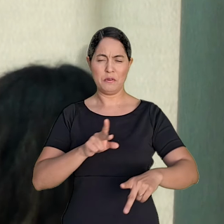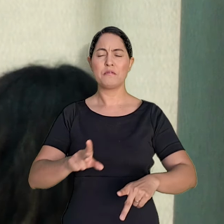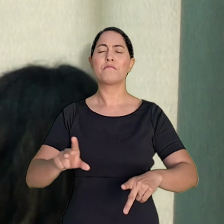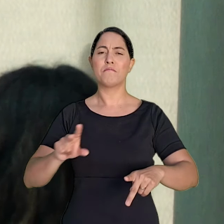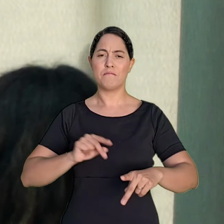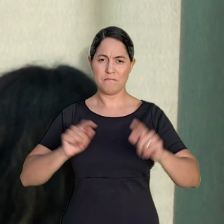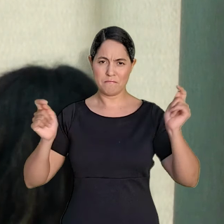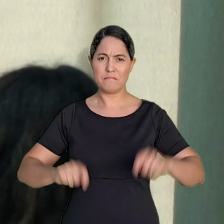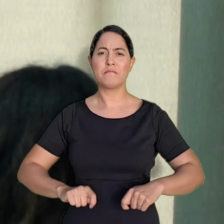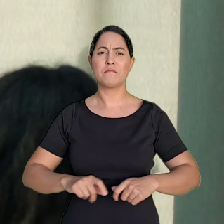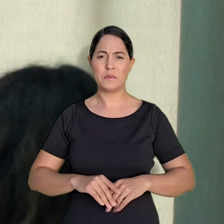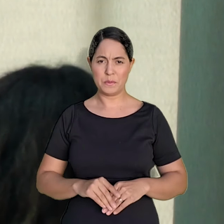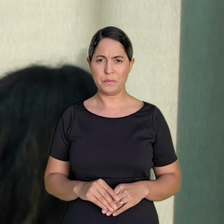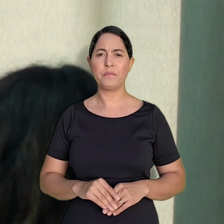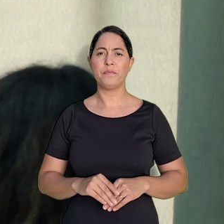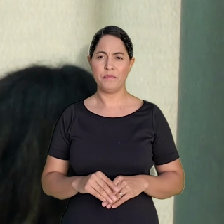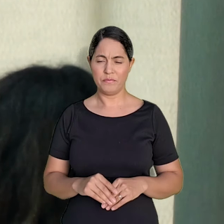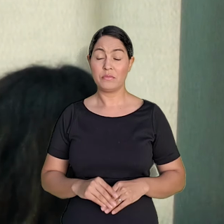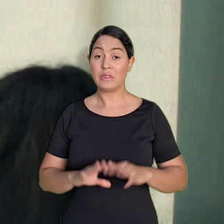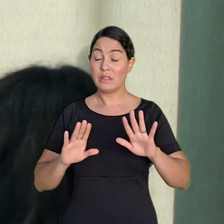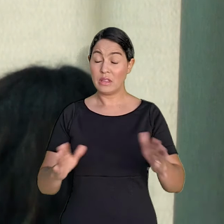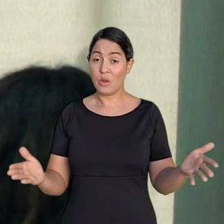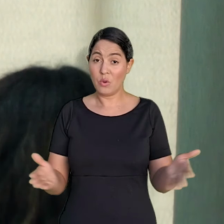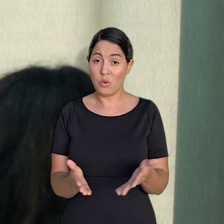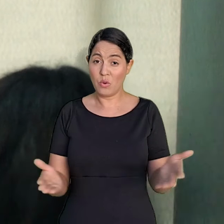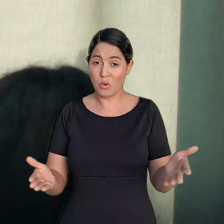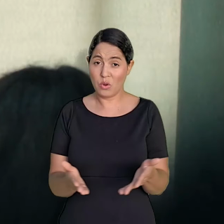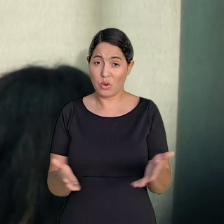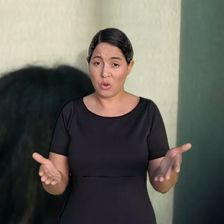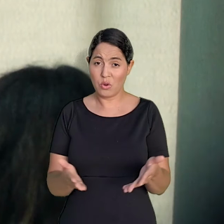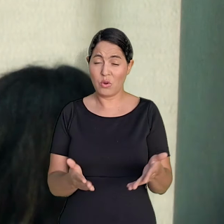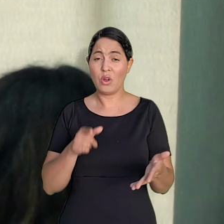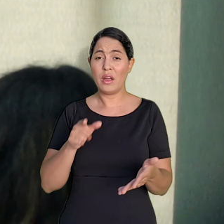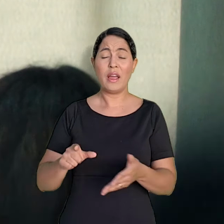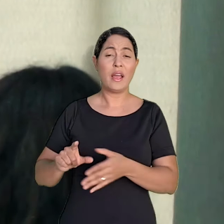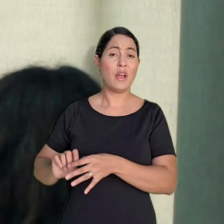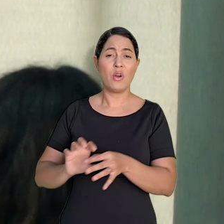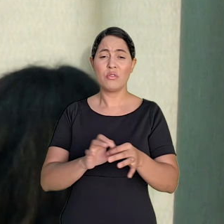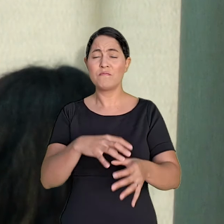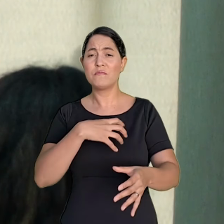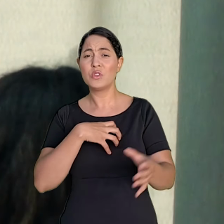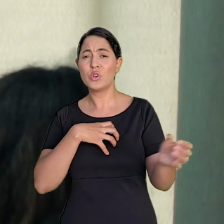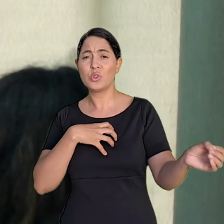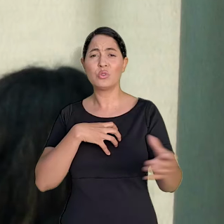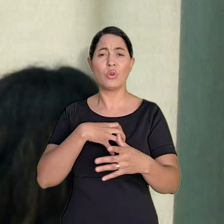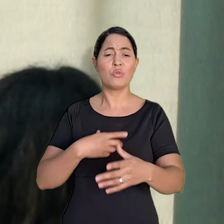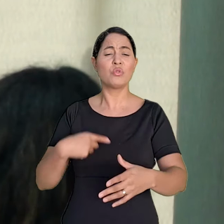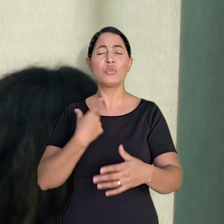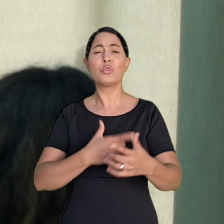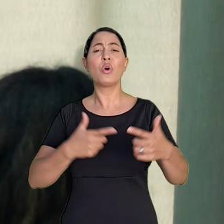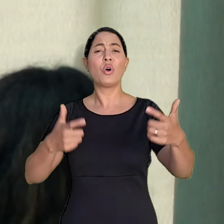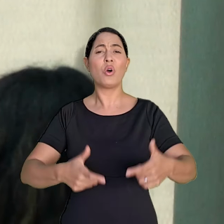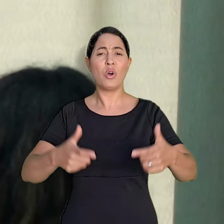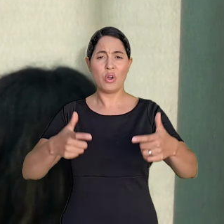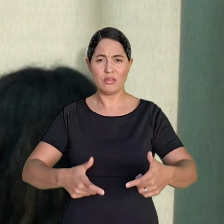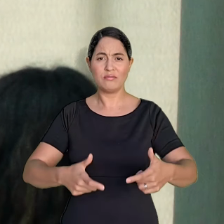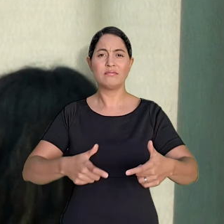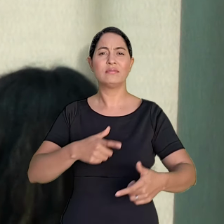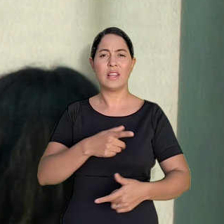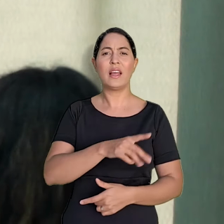do Conselho Pleno da OAB, essa imagem ganha novo sentido. Abrimos, a partir da Bahia, a